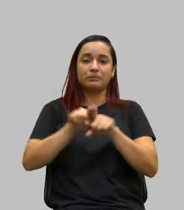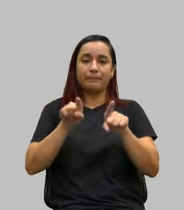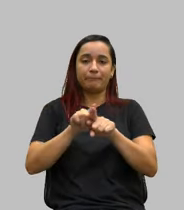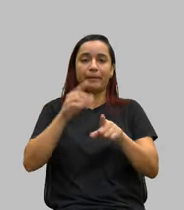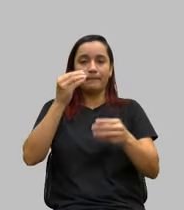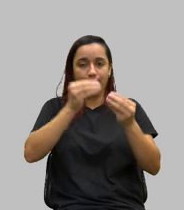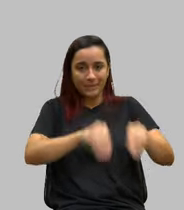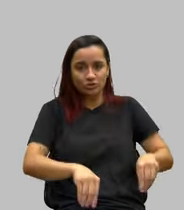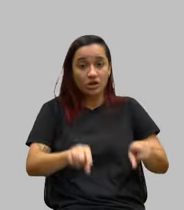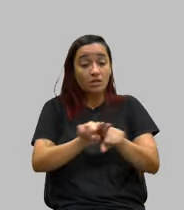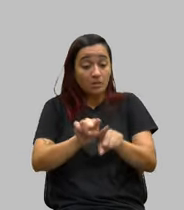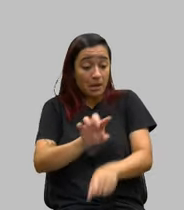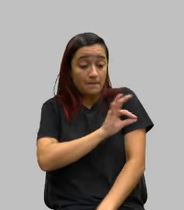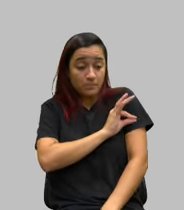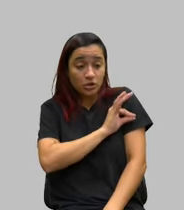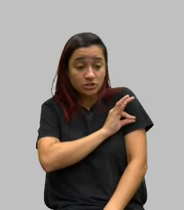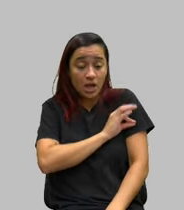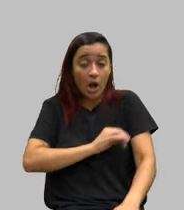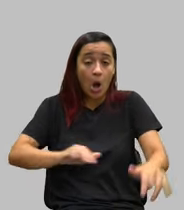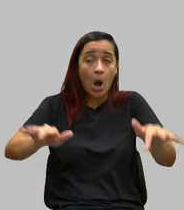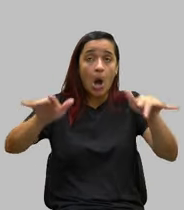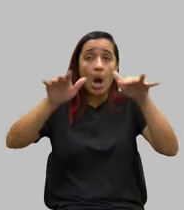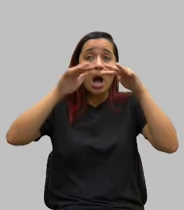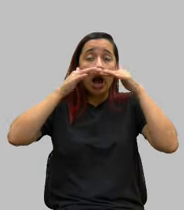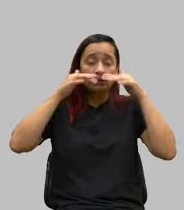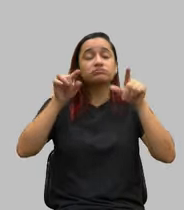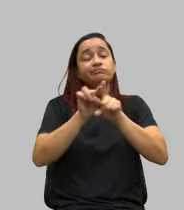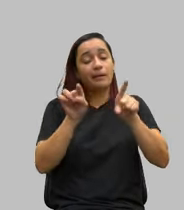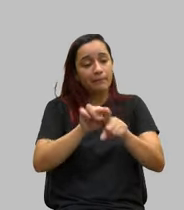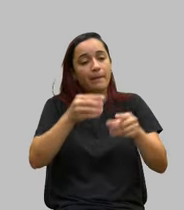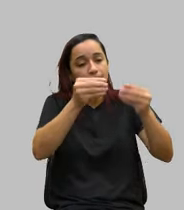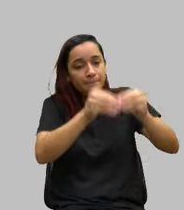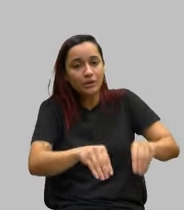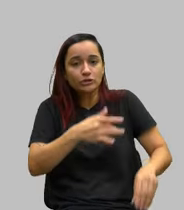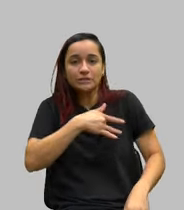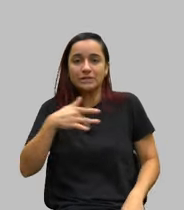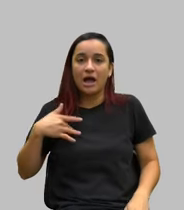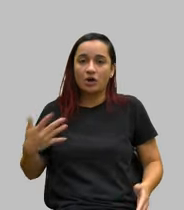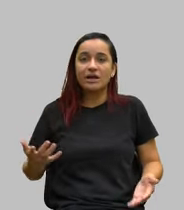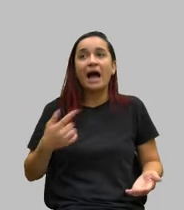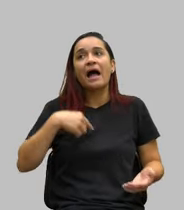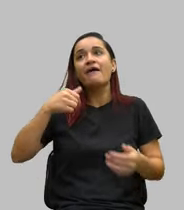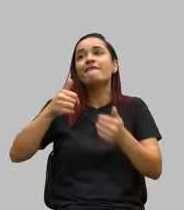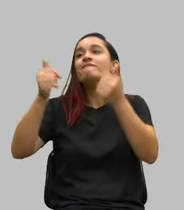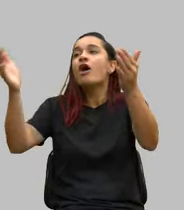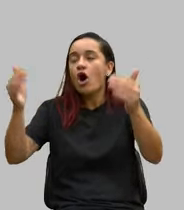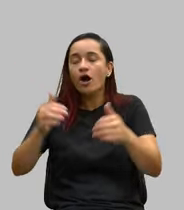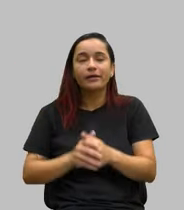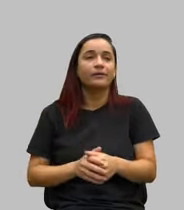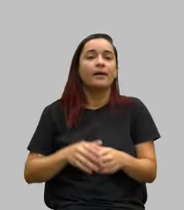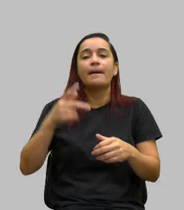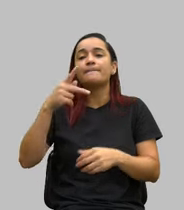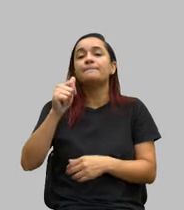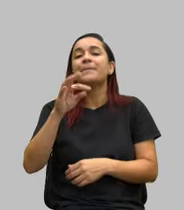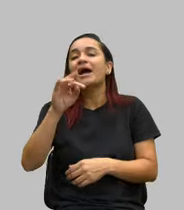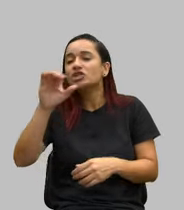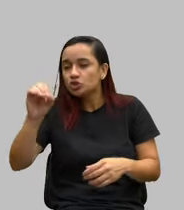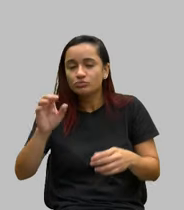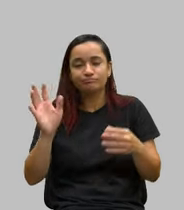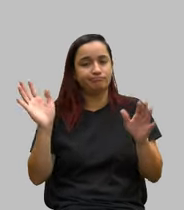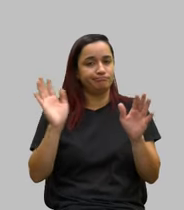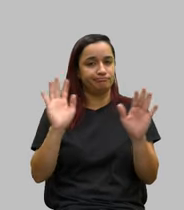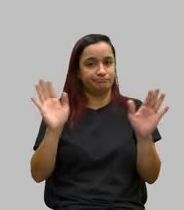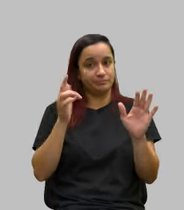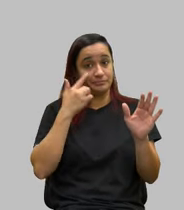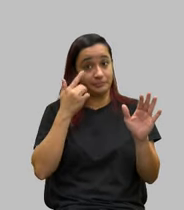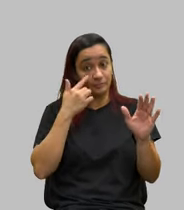também a mesma coisa a deputado mas tá na cela aí tá no pátio Ô meu amigo Assembleia é um